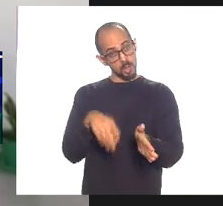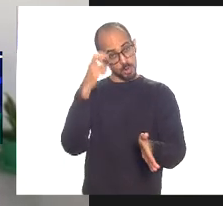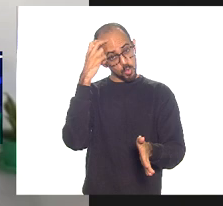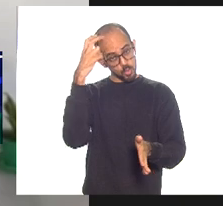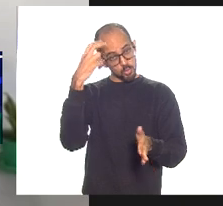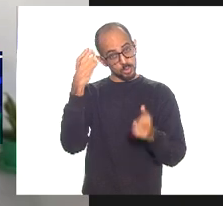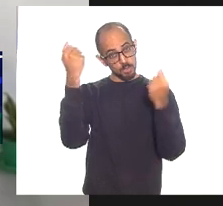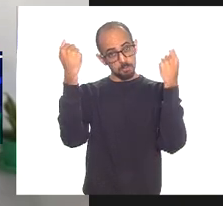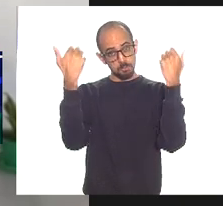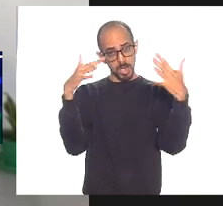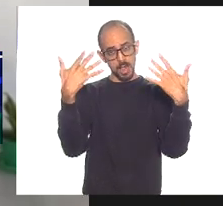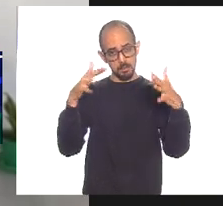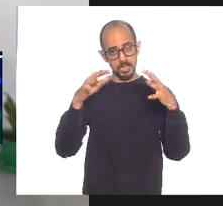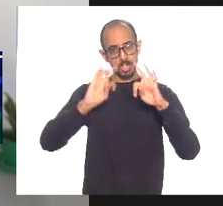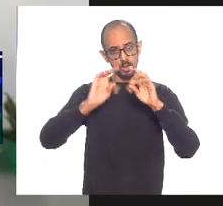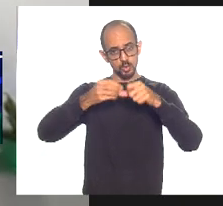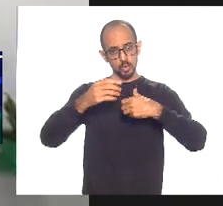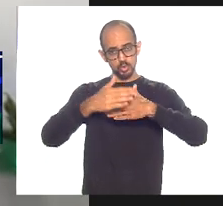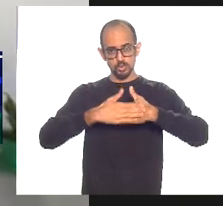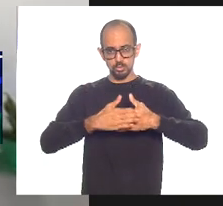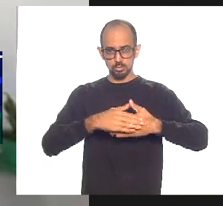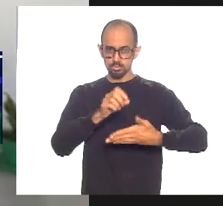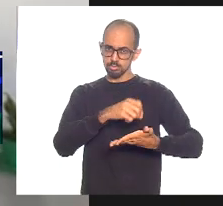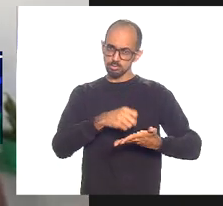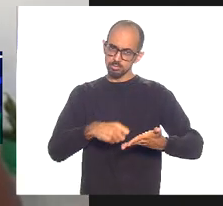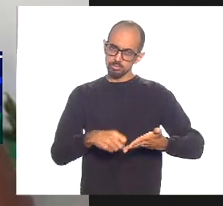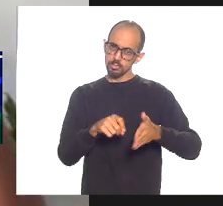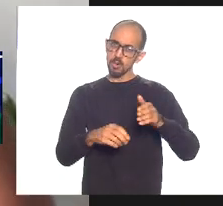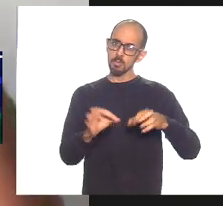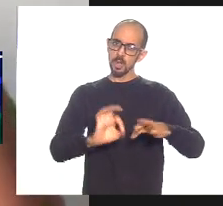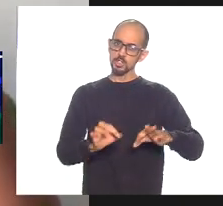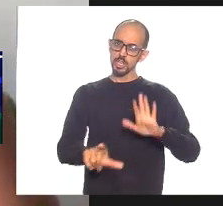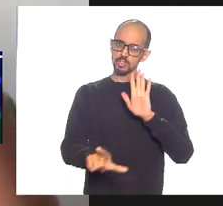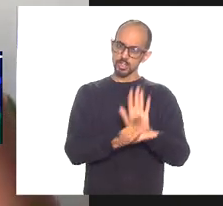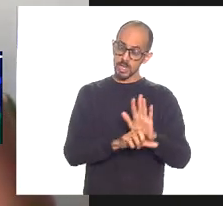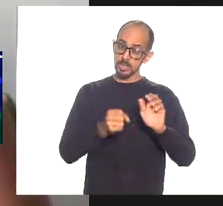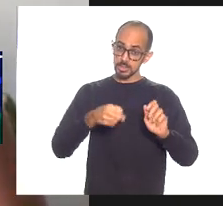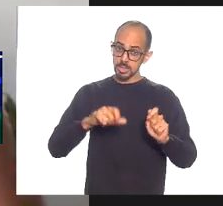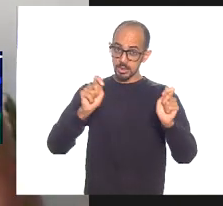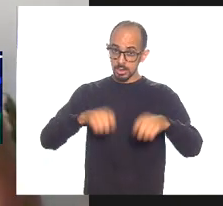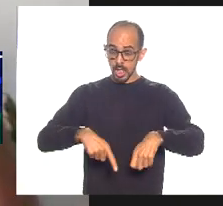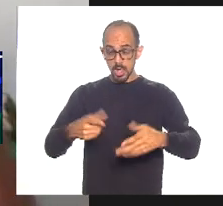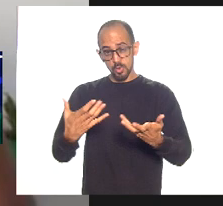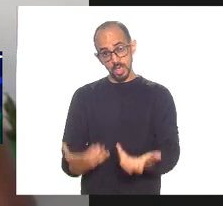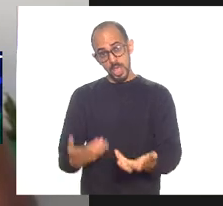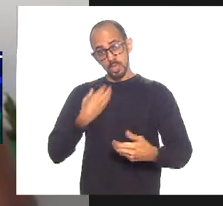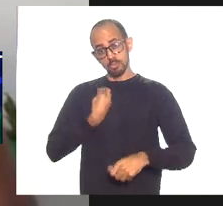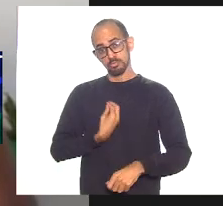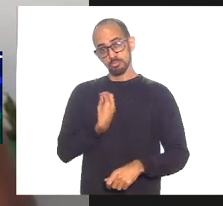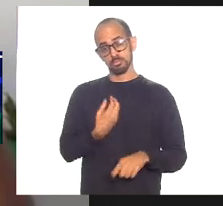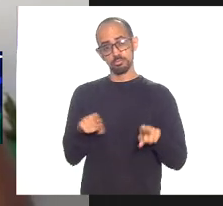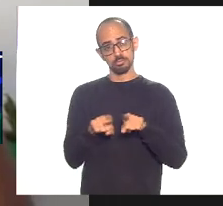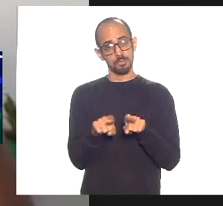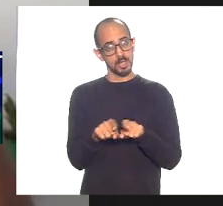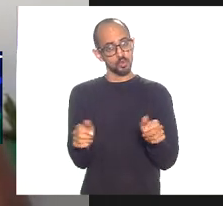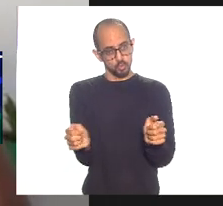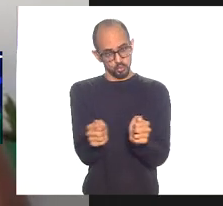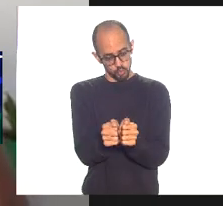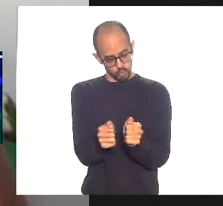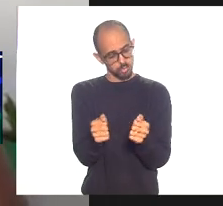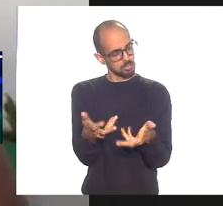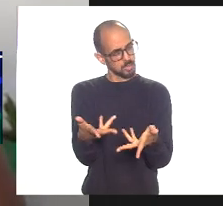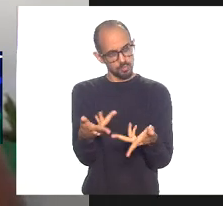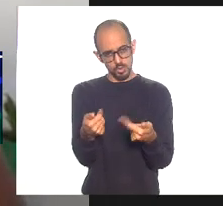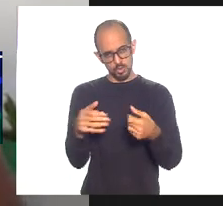que parabenizar os autores e pedir aí se for possível ainda coautoria no excelente projeto que